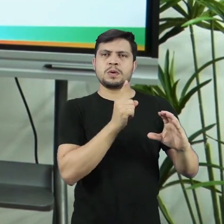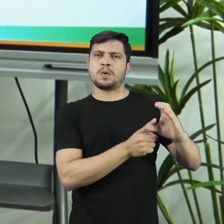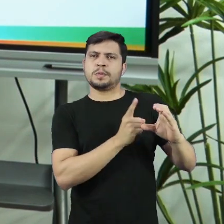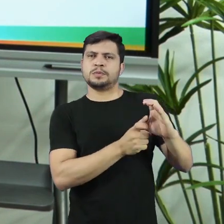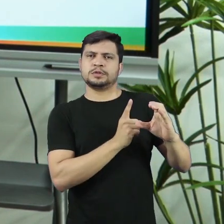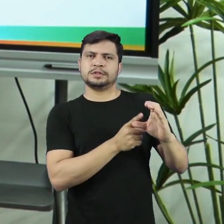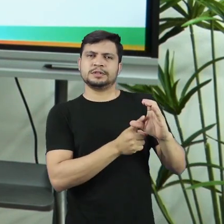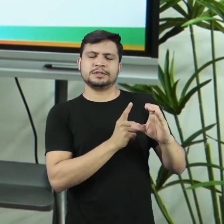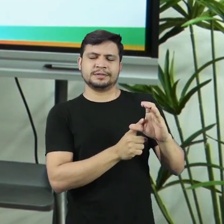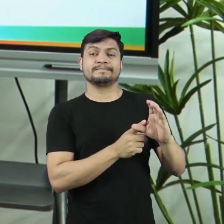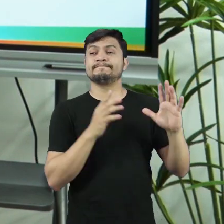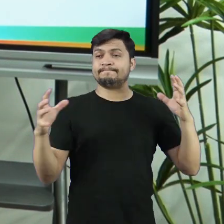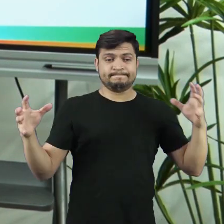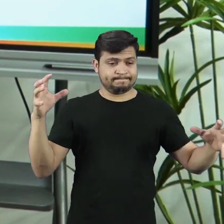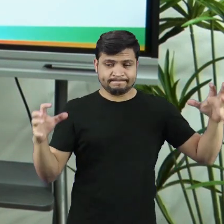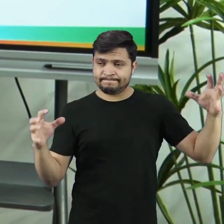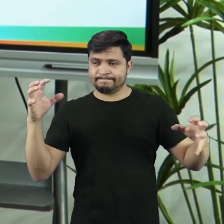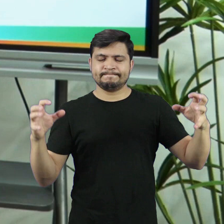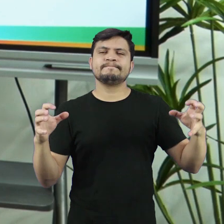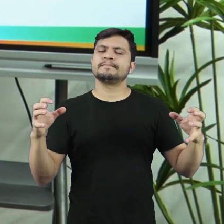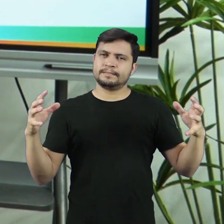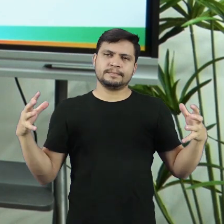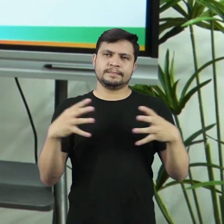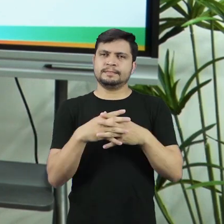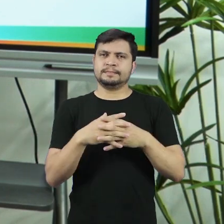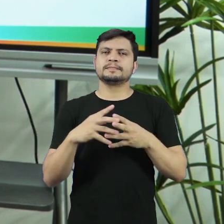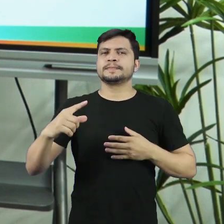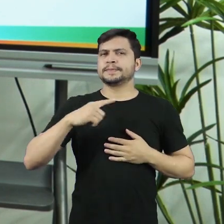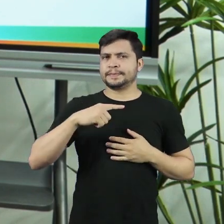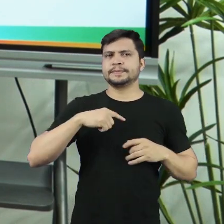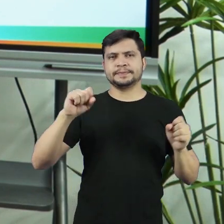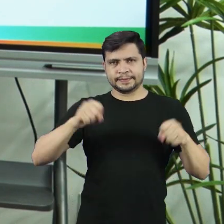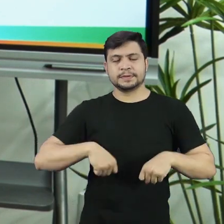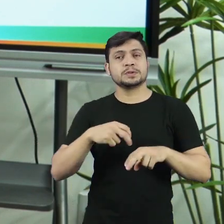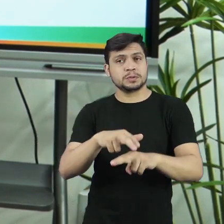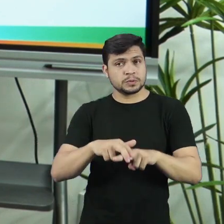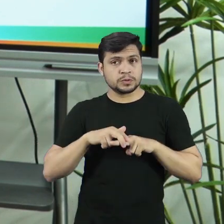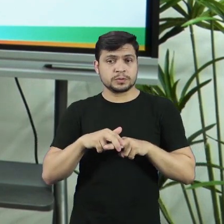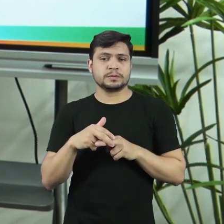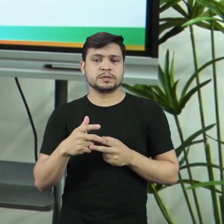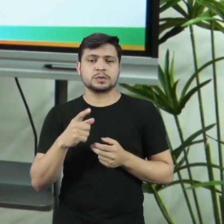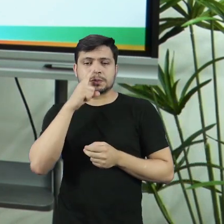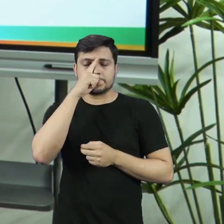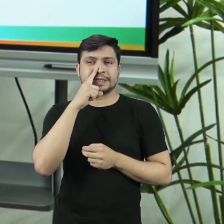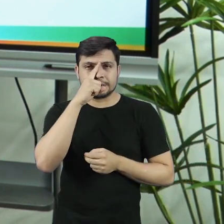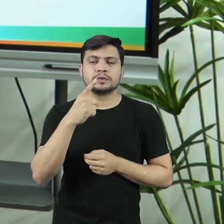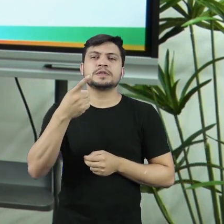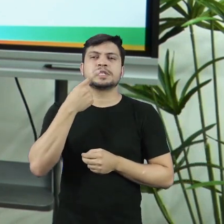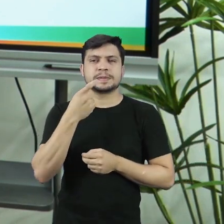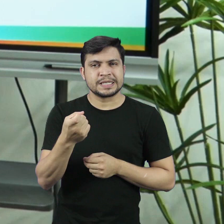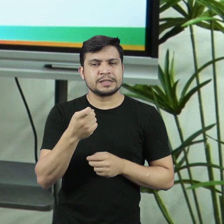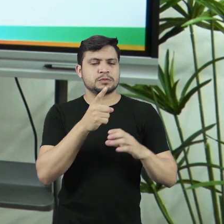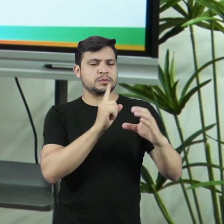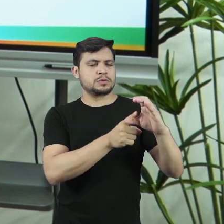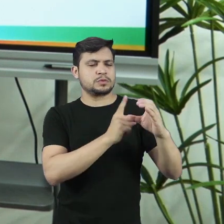desse contexto que o mundo vive entre Estados Unidos e Guerra Fria. O perigo do comunismo, o perigo vermelho, né, vai ser